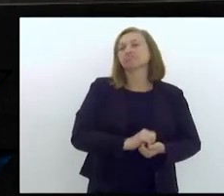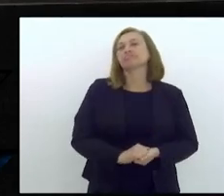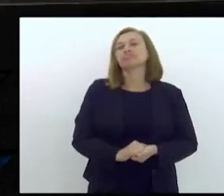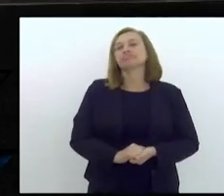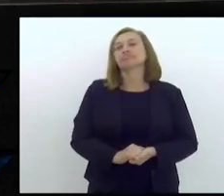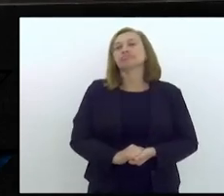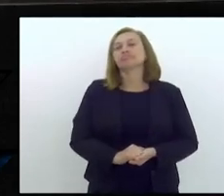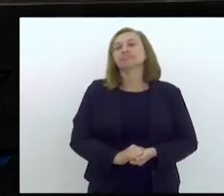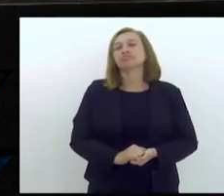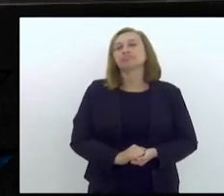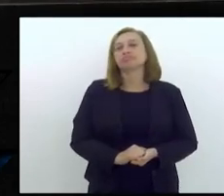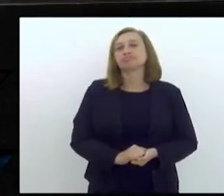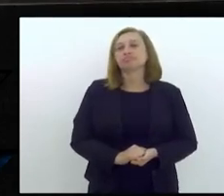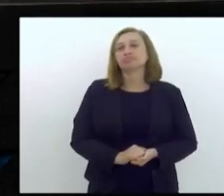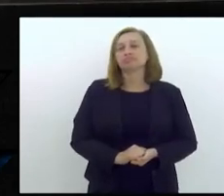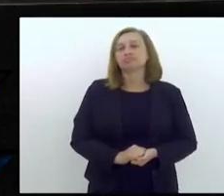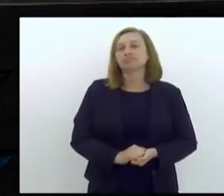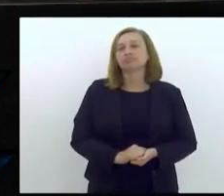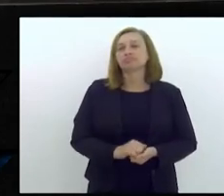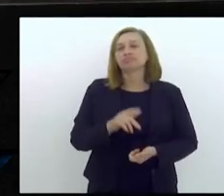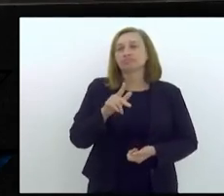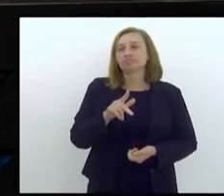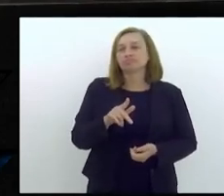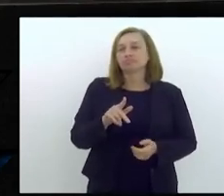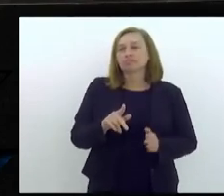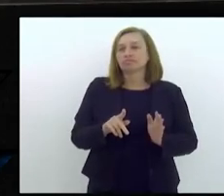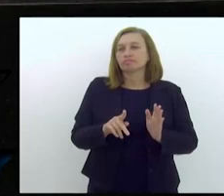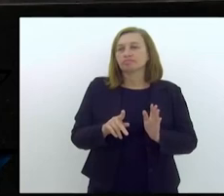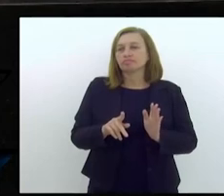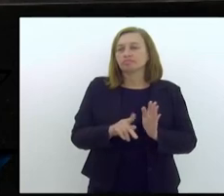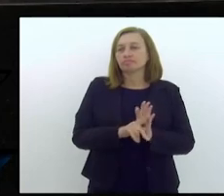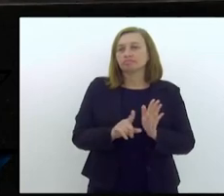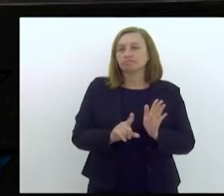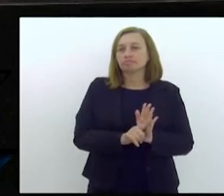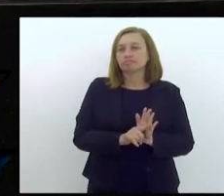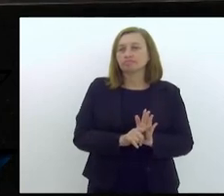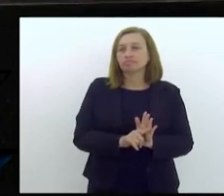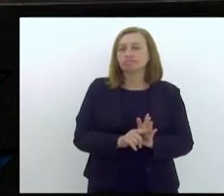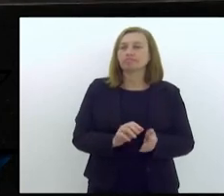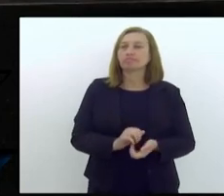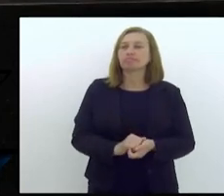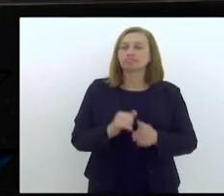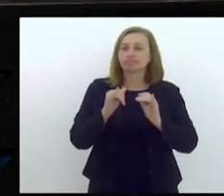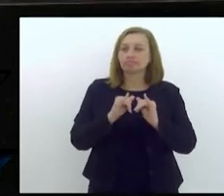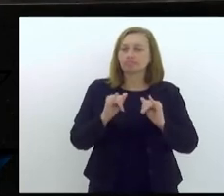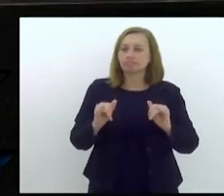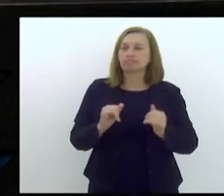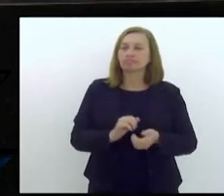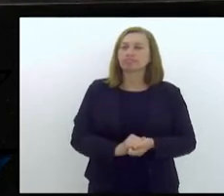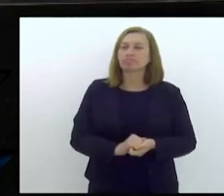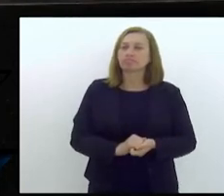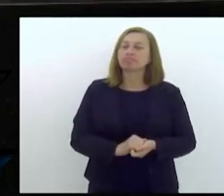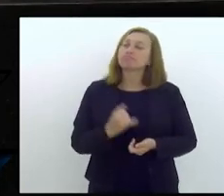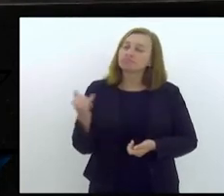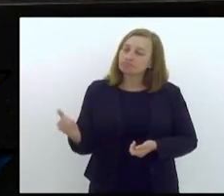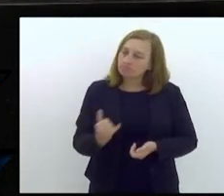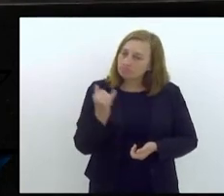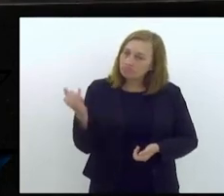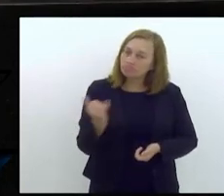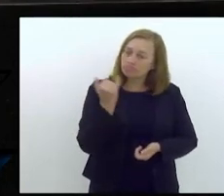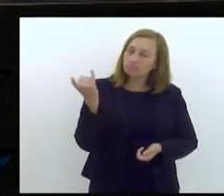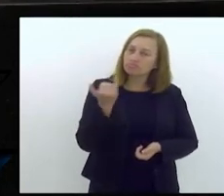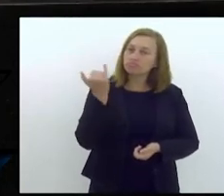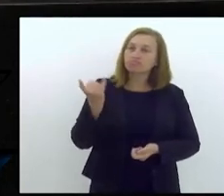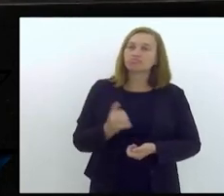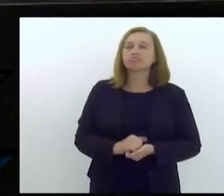o PL prevê a implementação de bancas de aferição de autodeclaração que é importante é